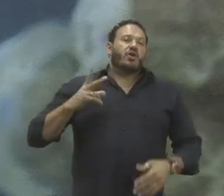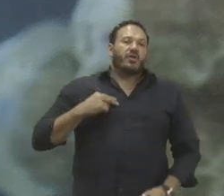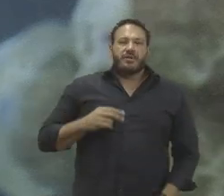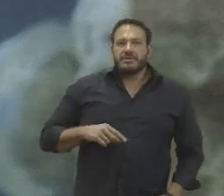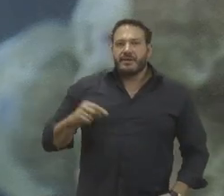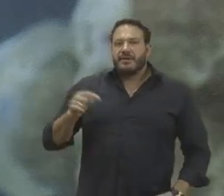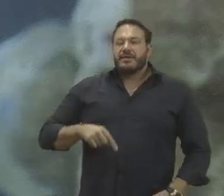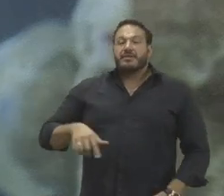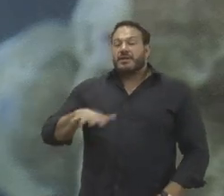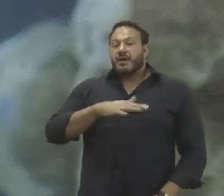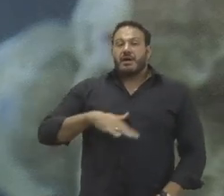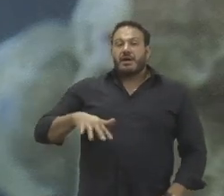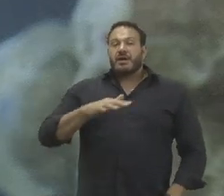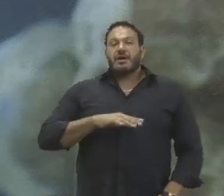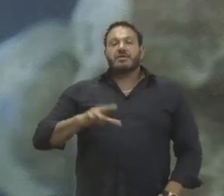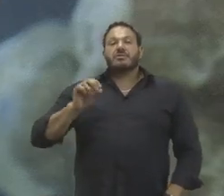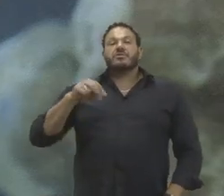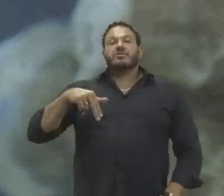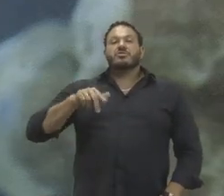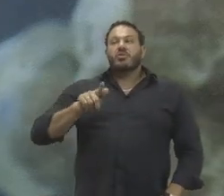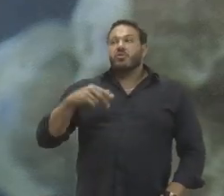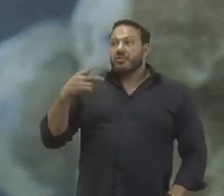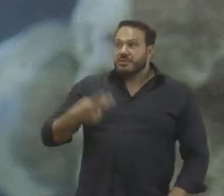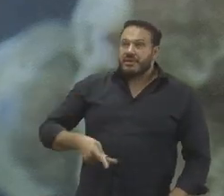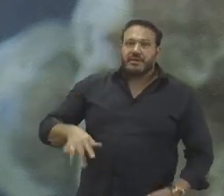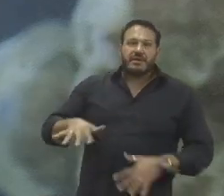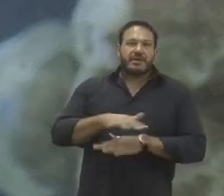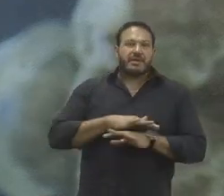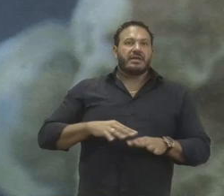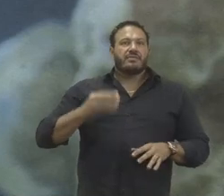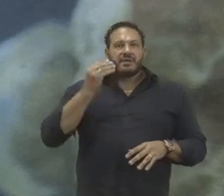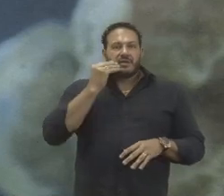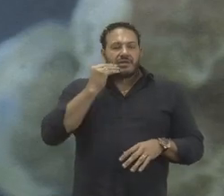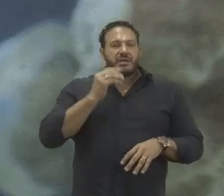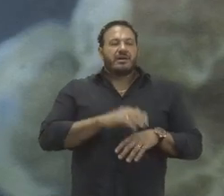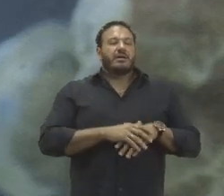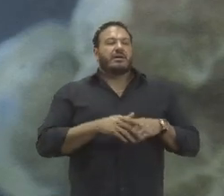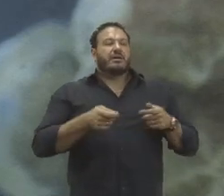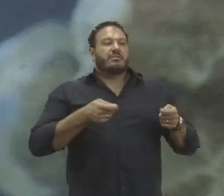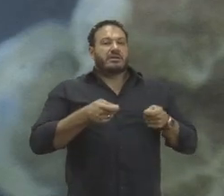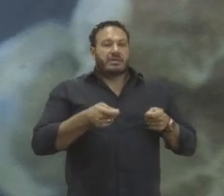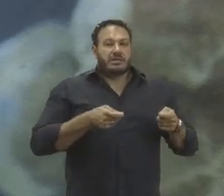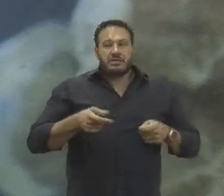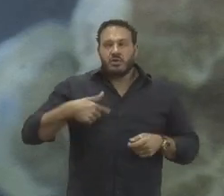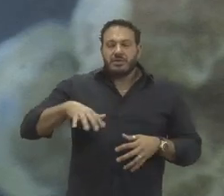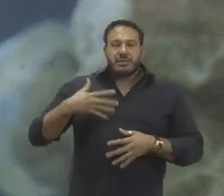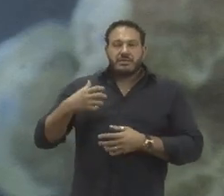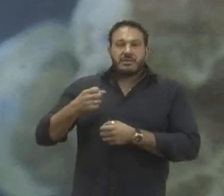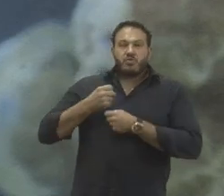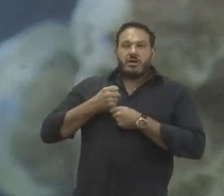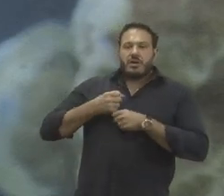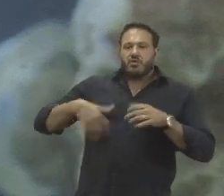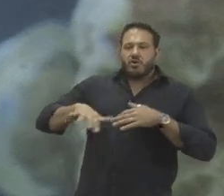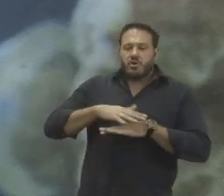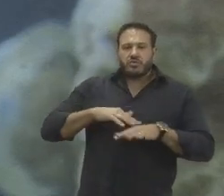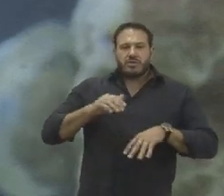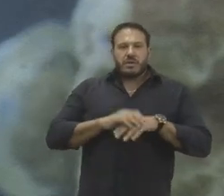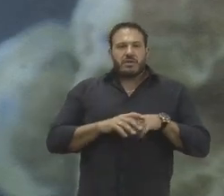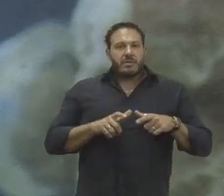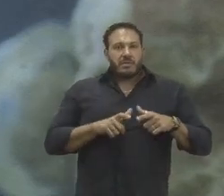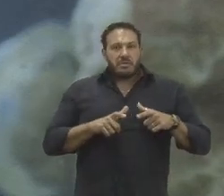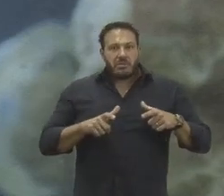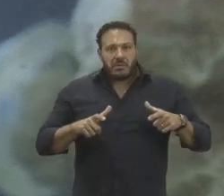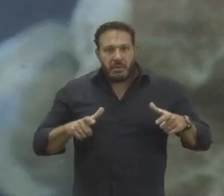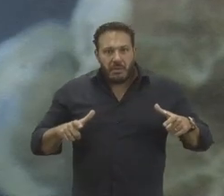o os as ONGs estão aqui para tentar eh nos conter conter o nosso crescimento a